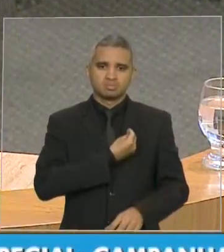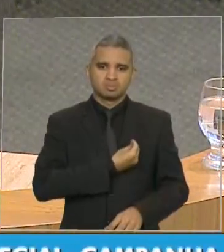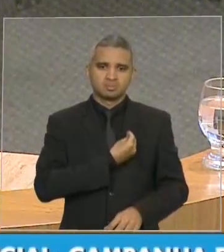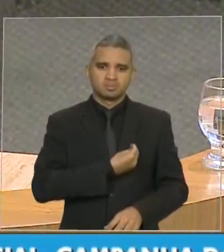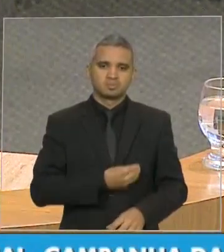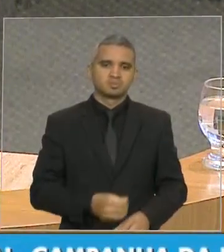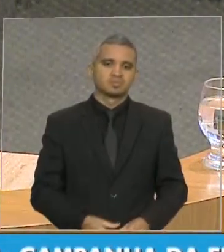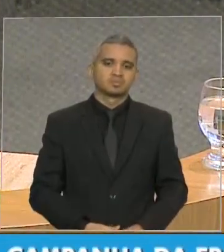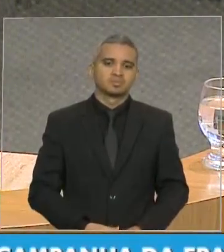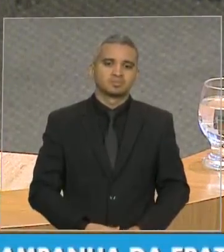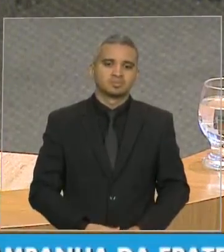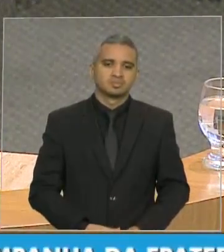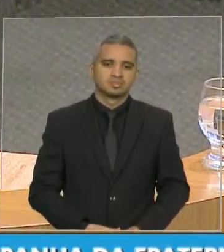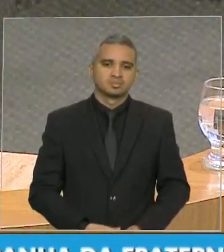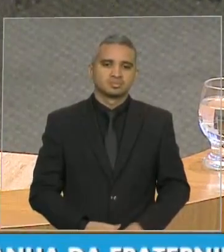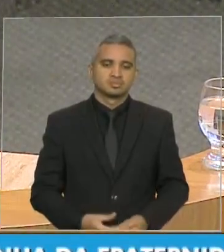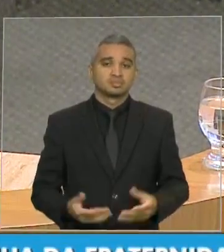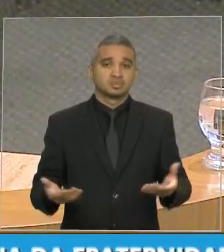texto base,